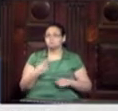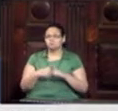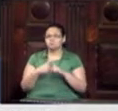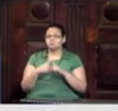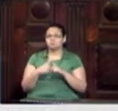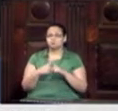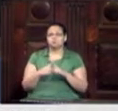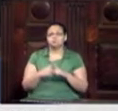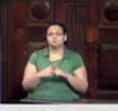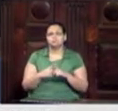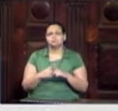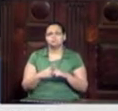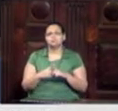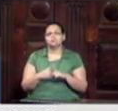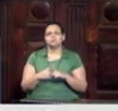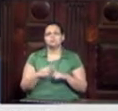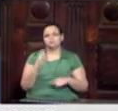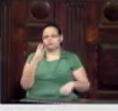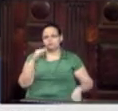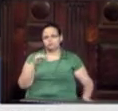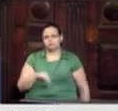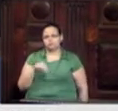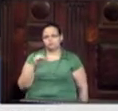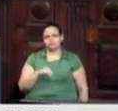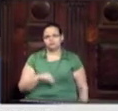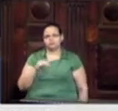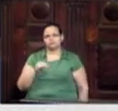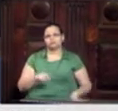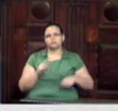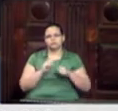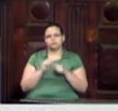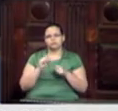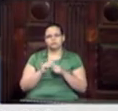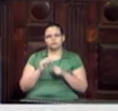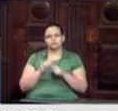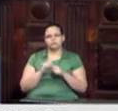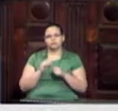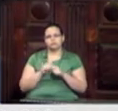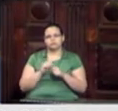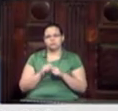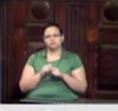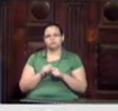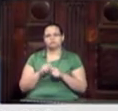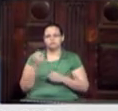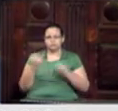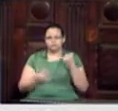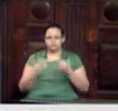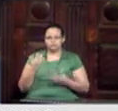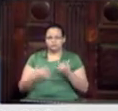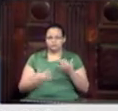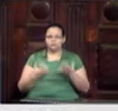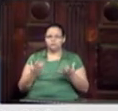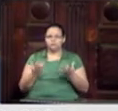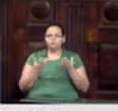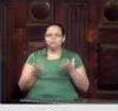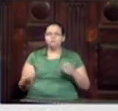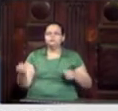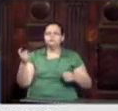Então, tirei só esses 3 minutinhos para fazer essa citação, porque queria